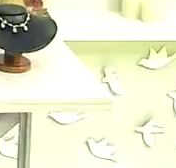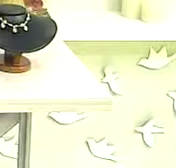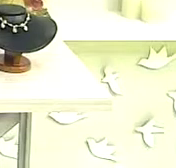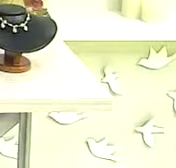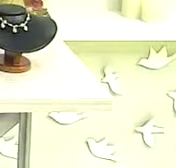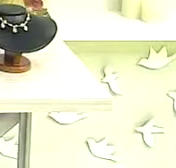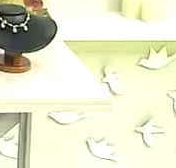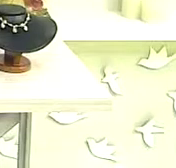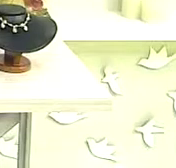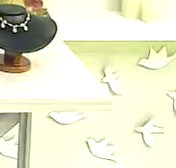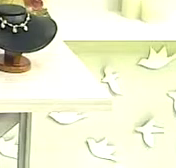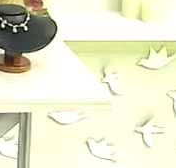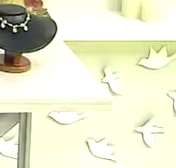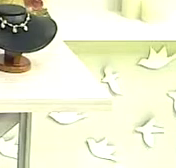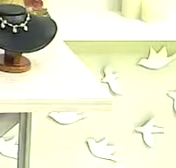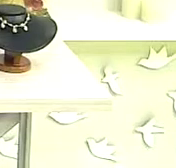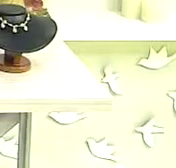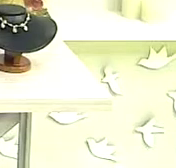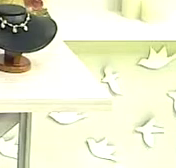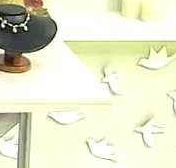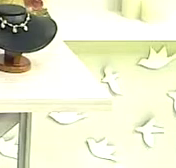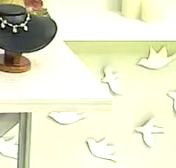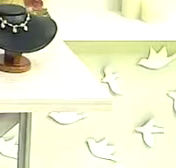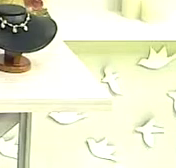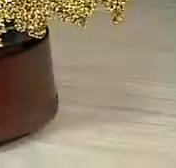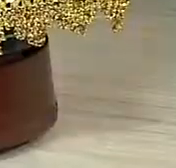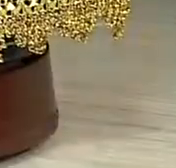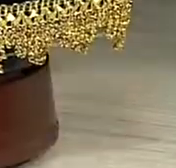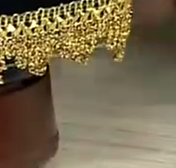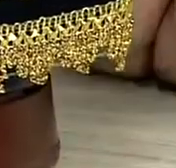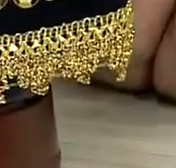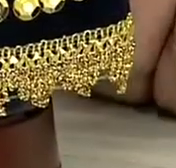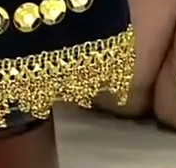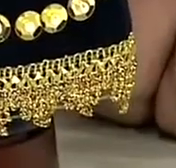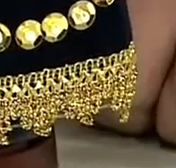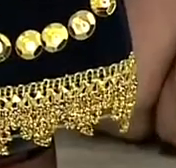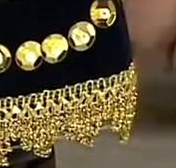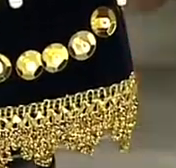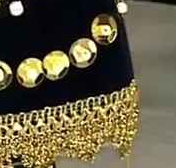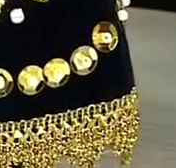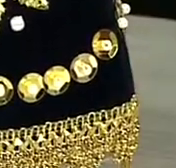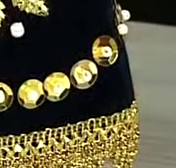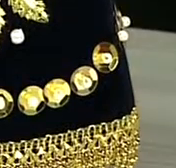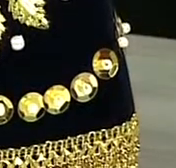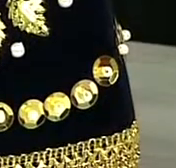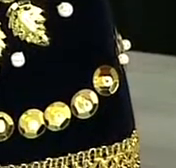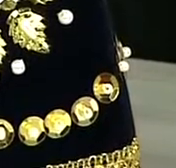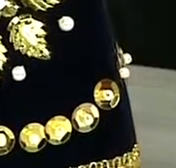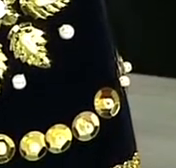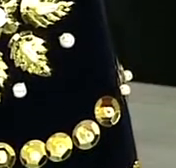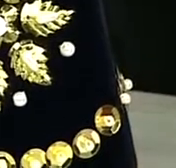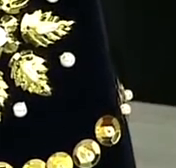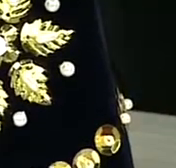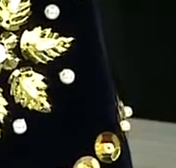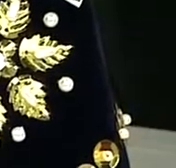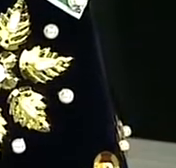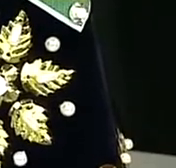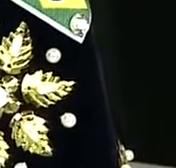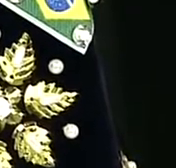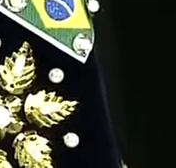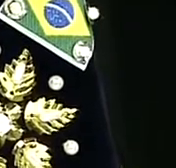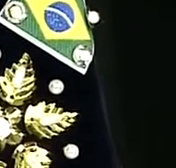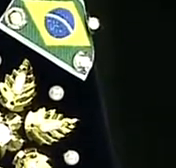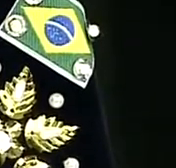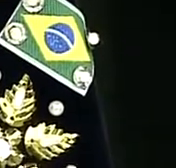você aciona um botão, ela vai rezar com a sua família. Ouça só um pedacinho. Criador do céu e da terra, e em